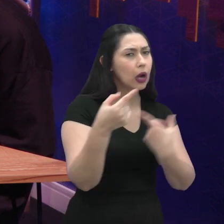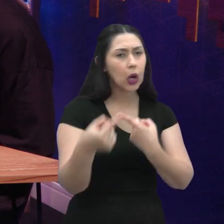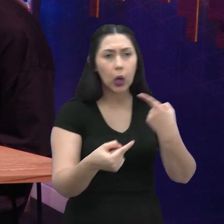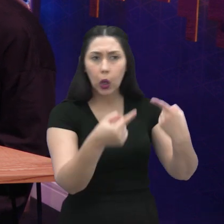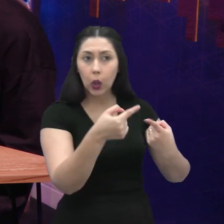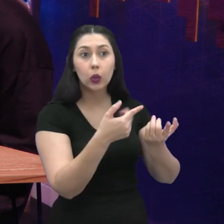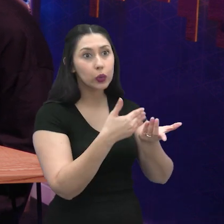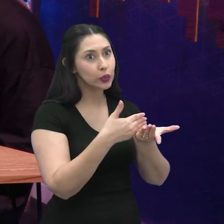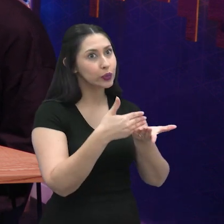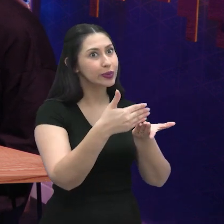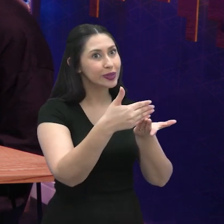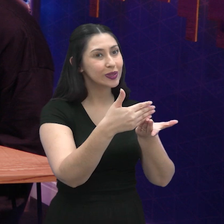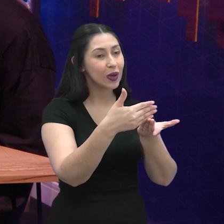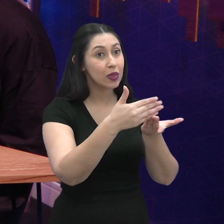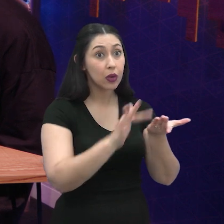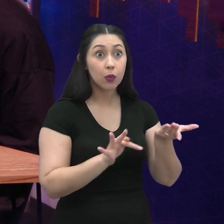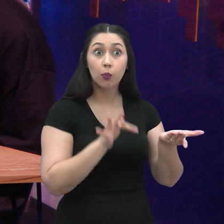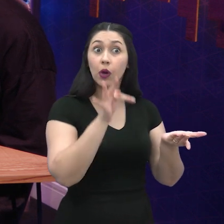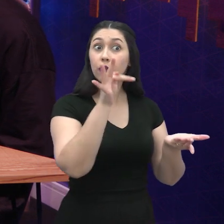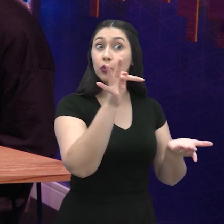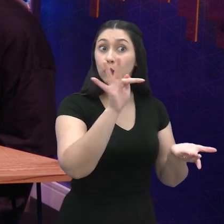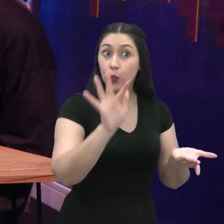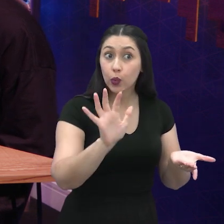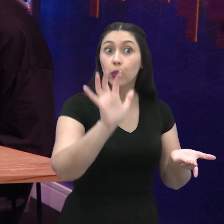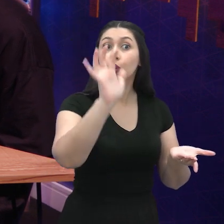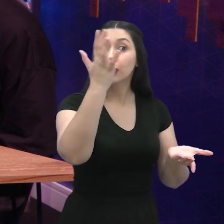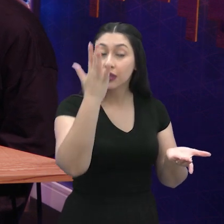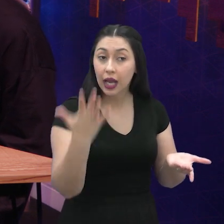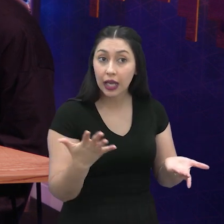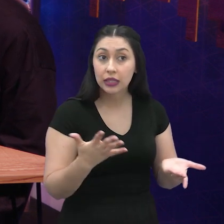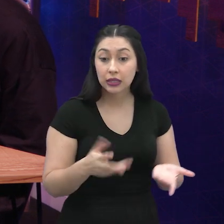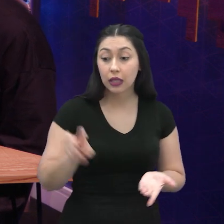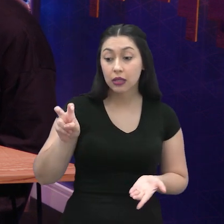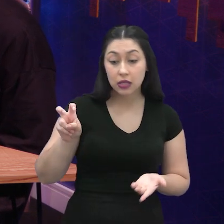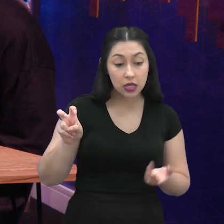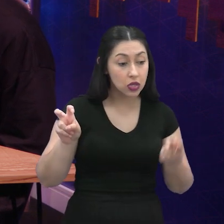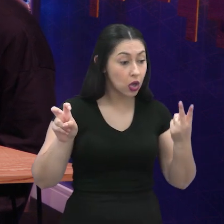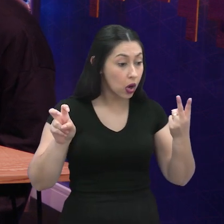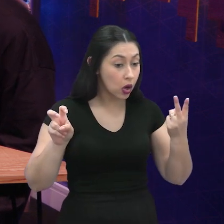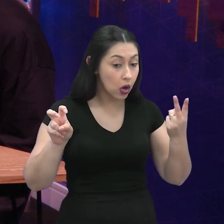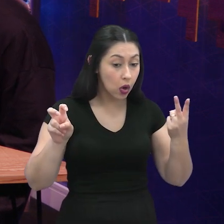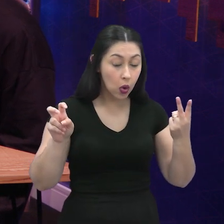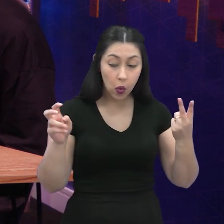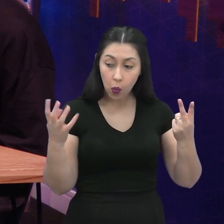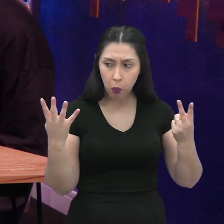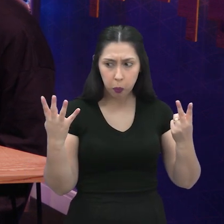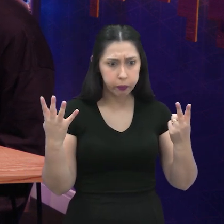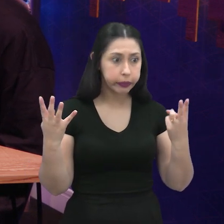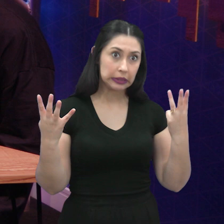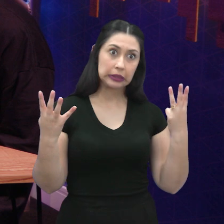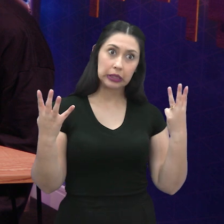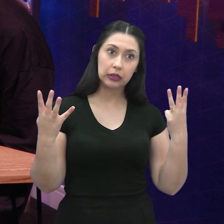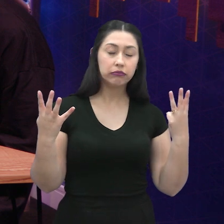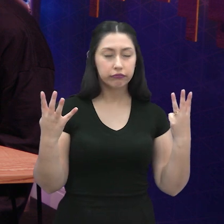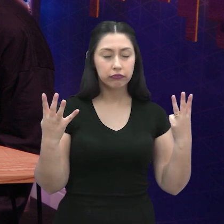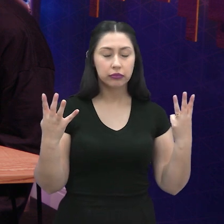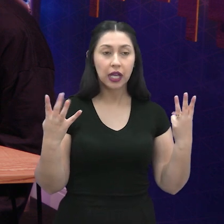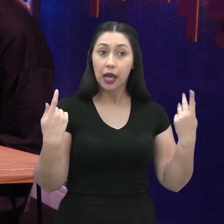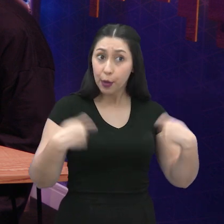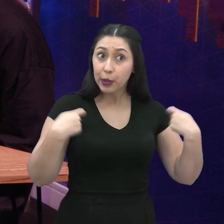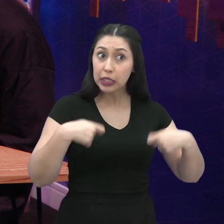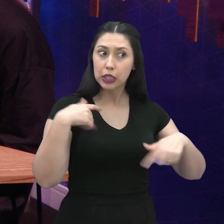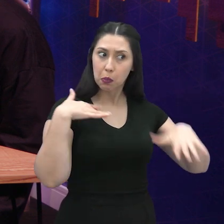conversas, as discussões começaram, né? Para que isso aconteça, para que a escala 5x2 aconteça, 4x3 aconteça, a